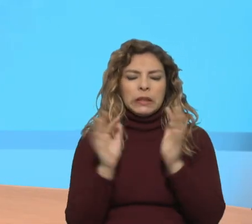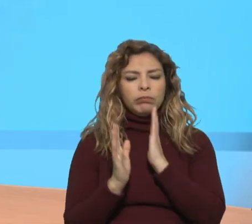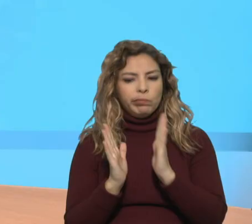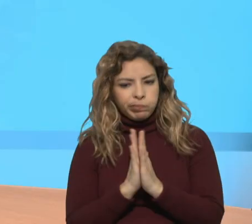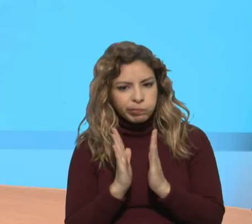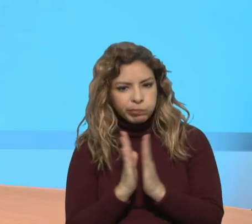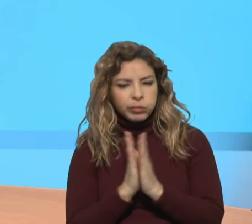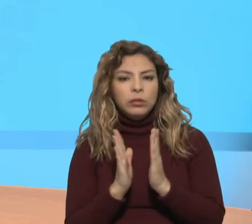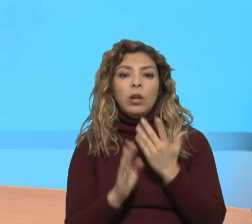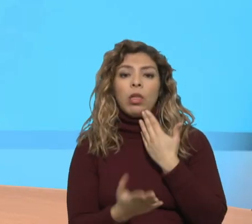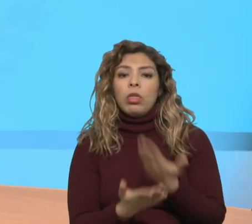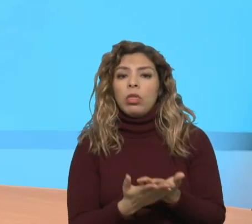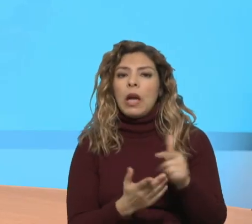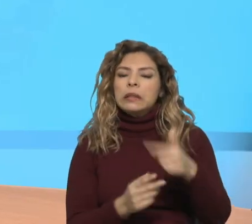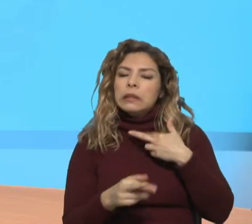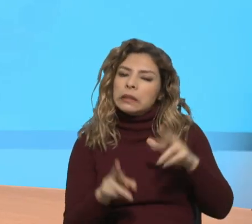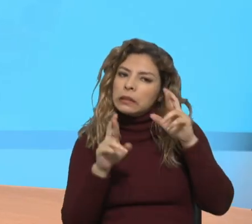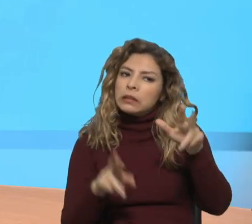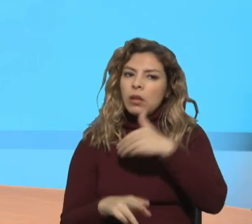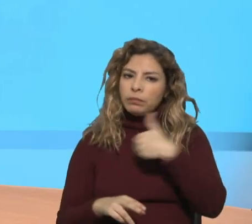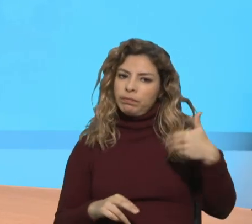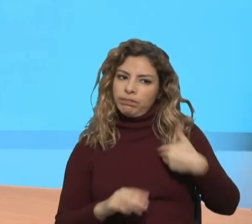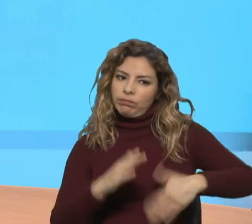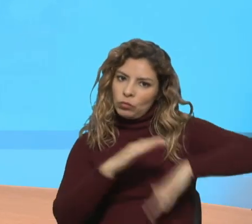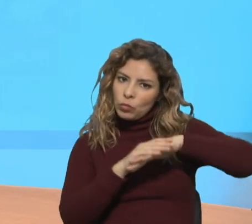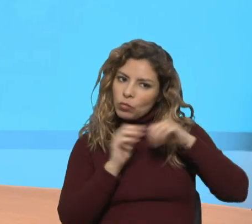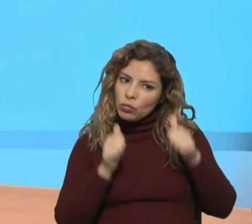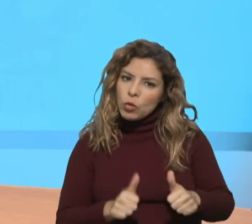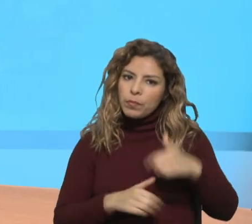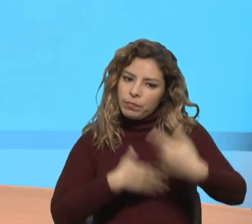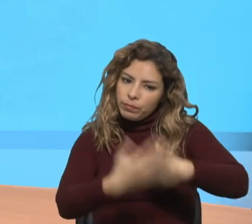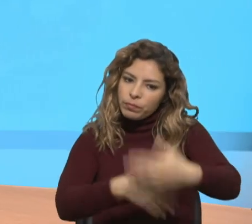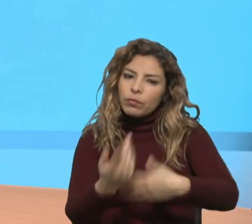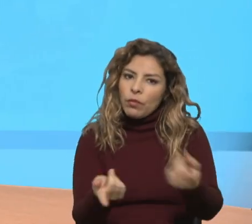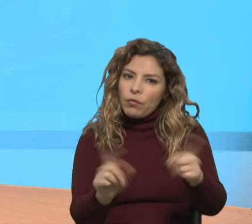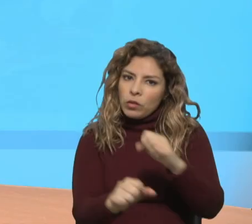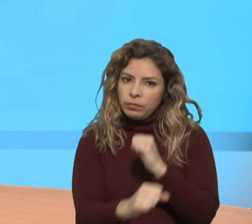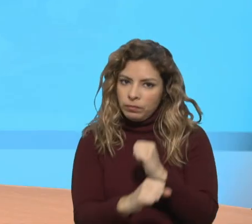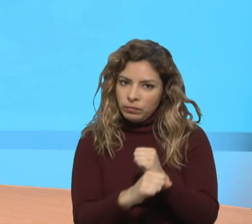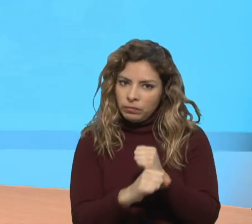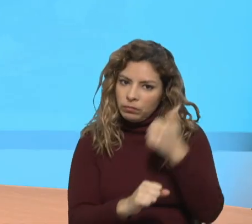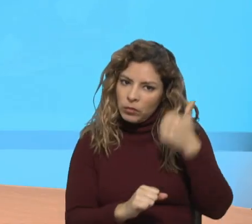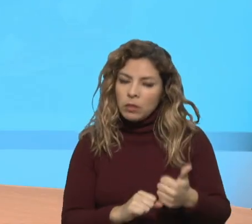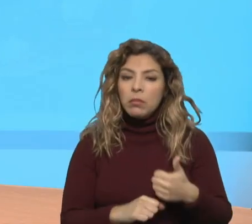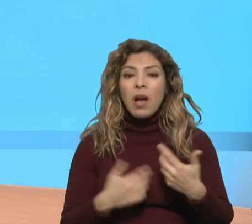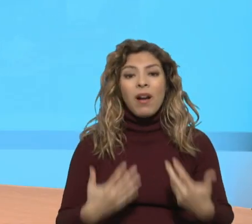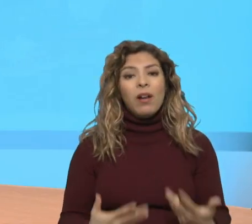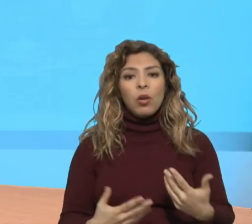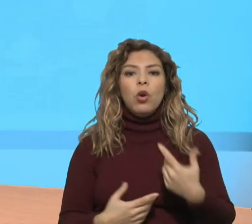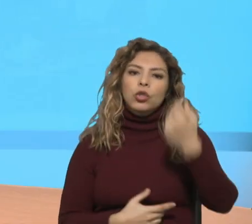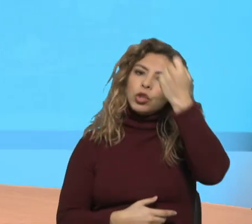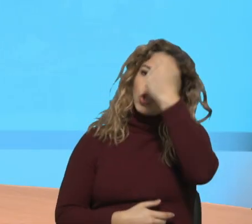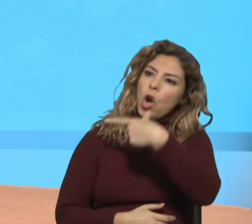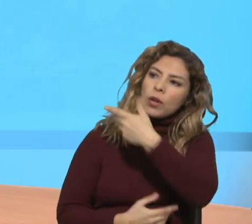permita continuar a governar a Igreja. Mas este dia é também ocasião para olhar a história dos jubileus,